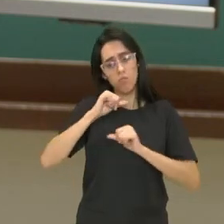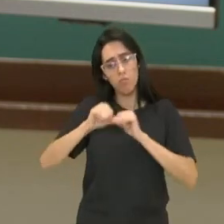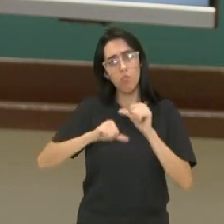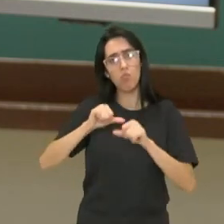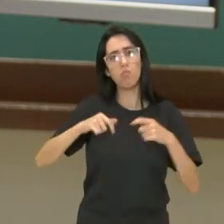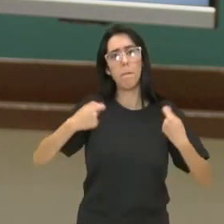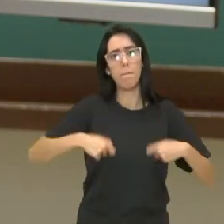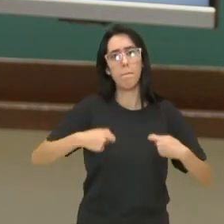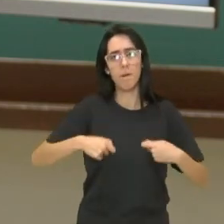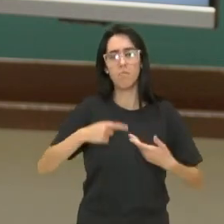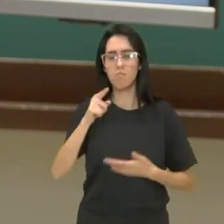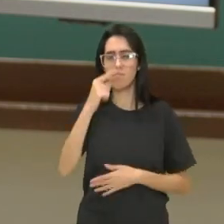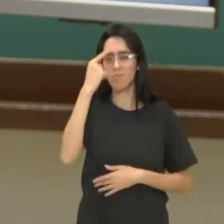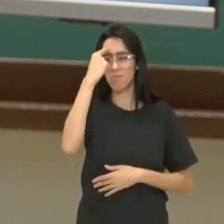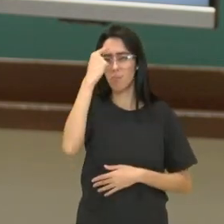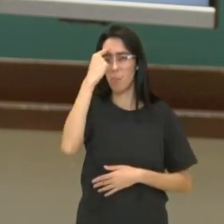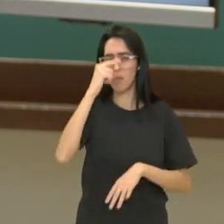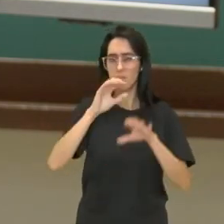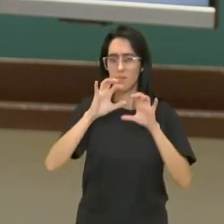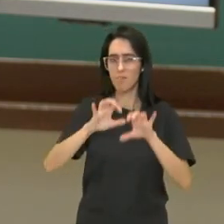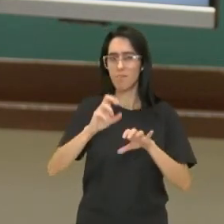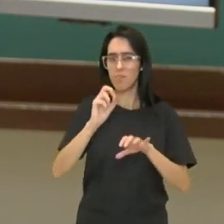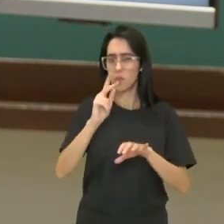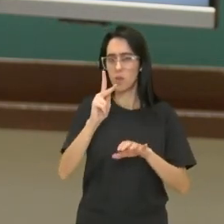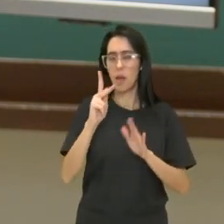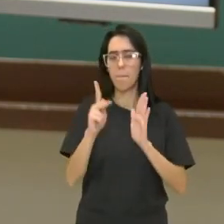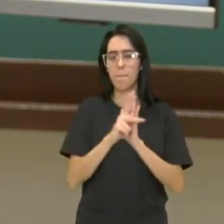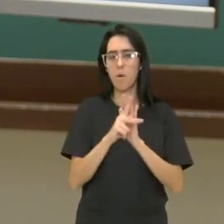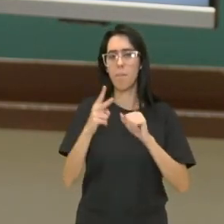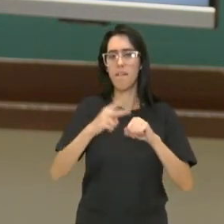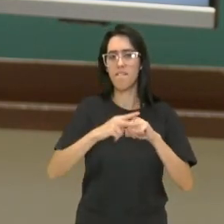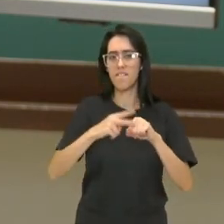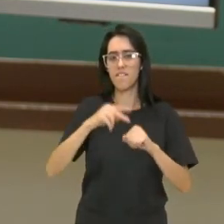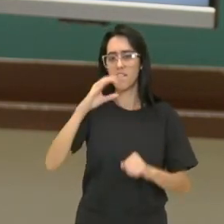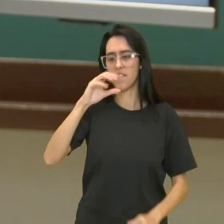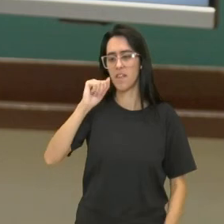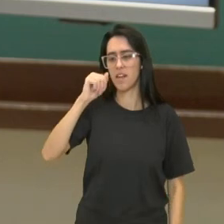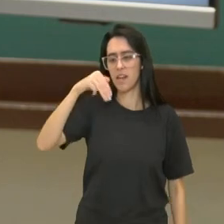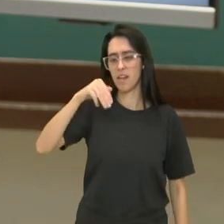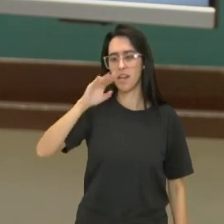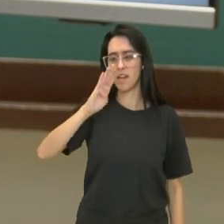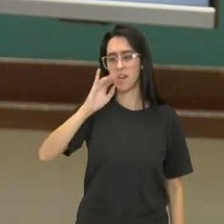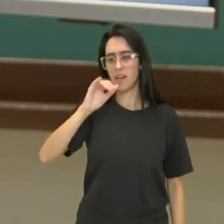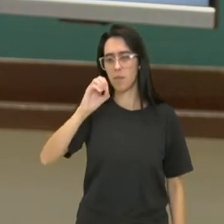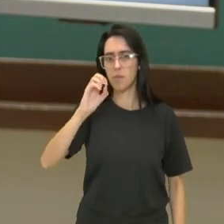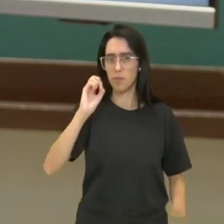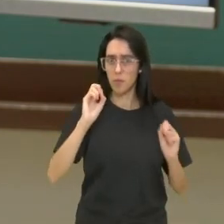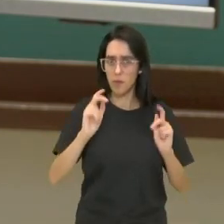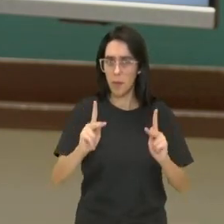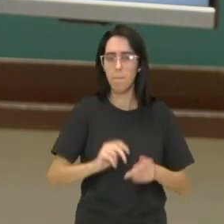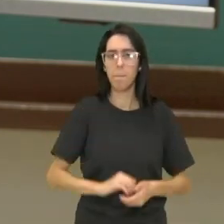ânimo, tá? Então, pense nessas características dos verbos de câmbio, tá bom?